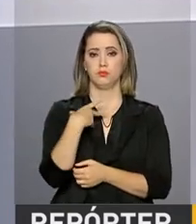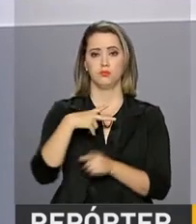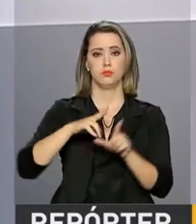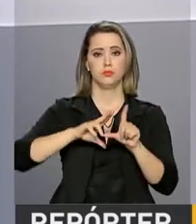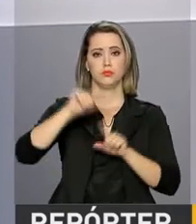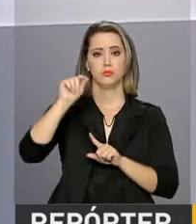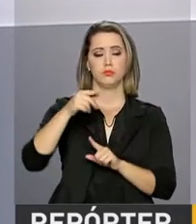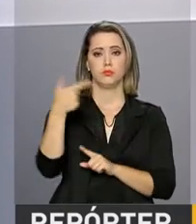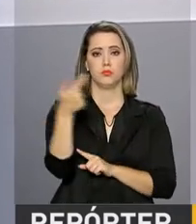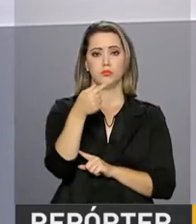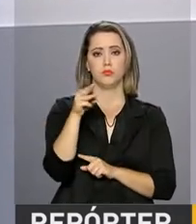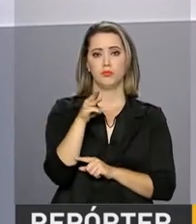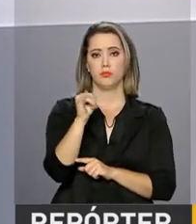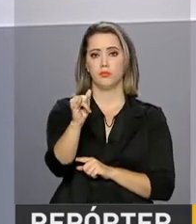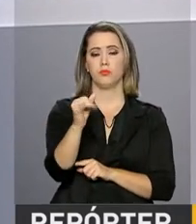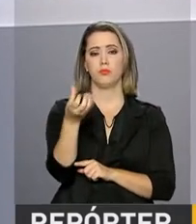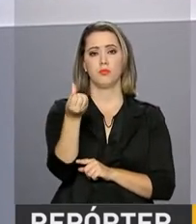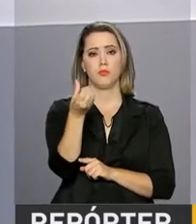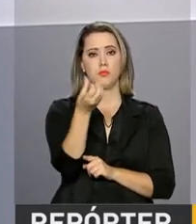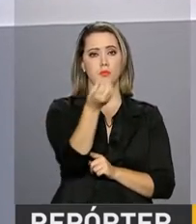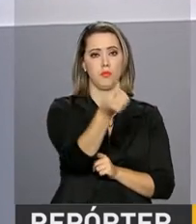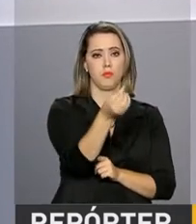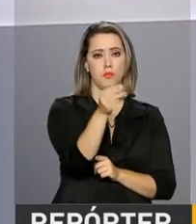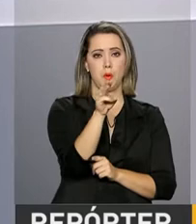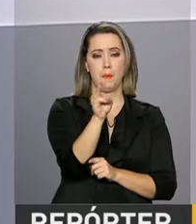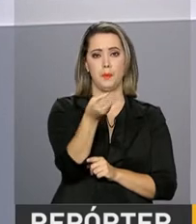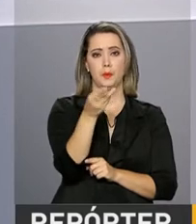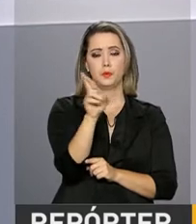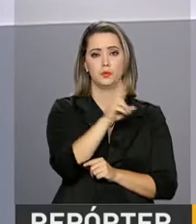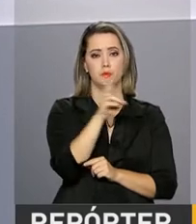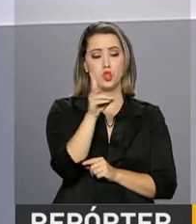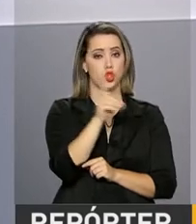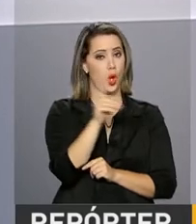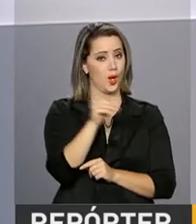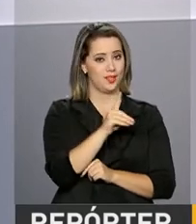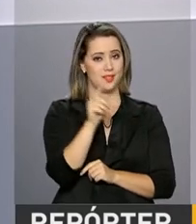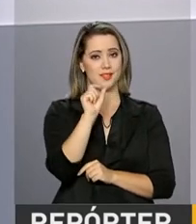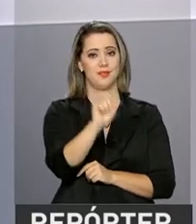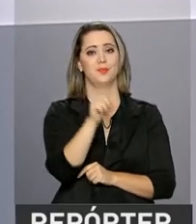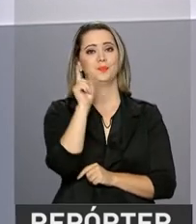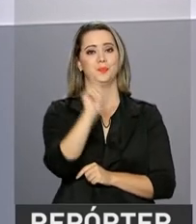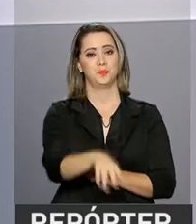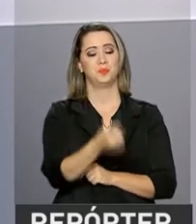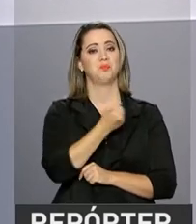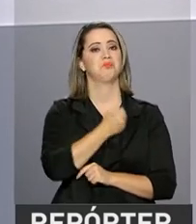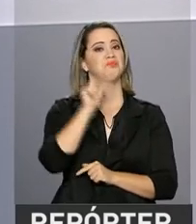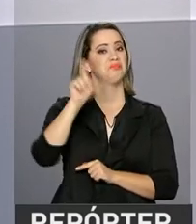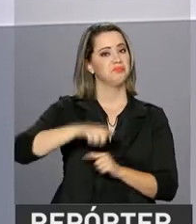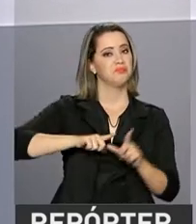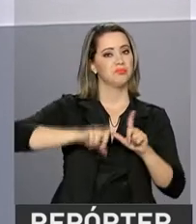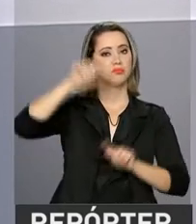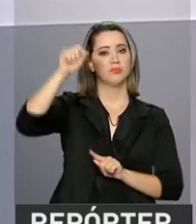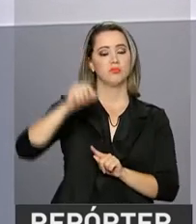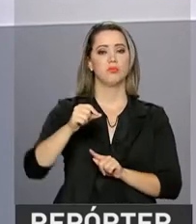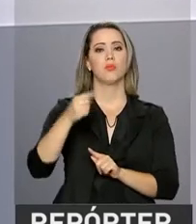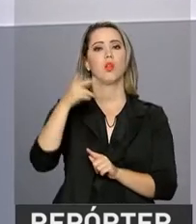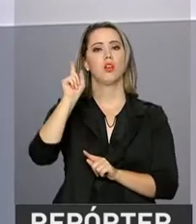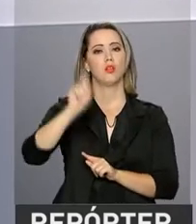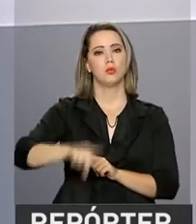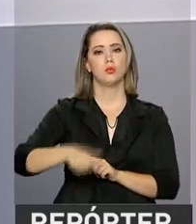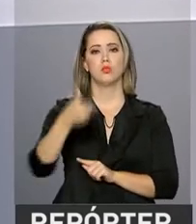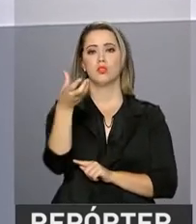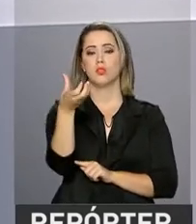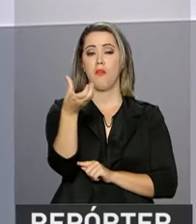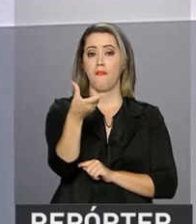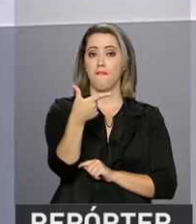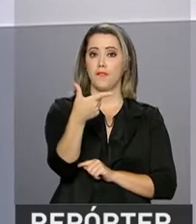de 7 bilhões 660 milhões de dólares o número é recorde mensal da série histórica que tem